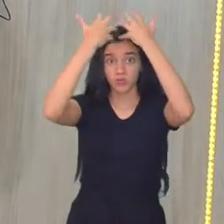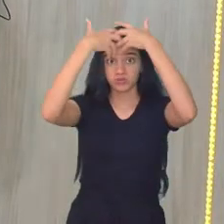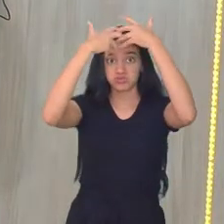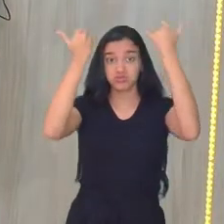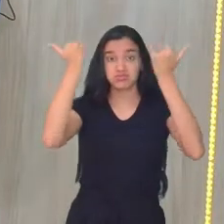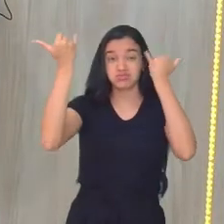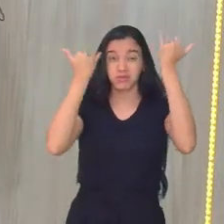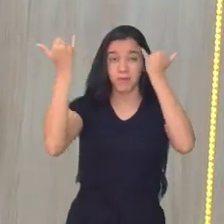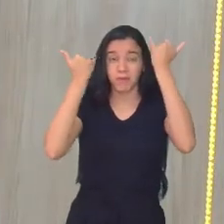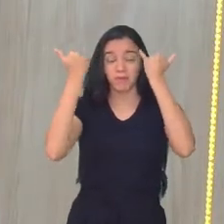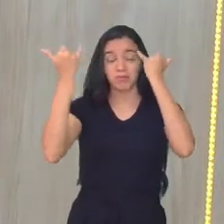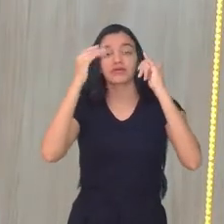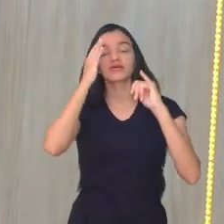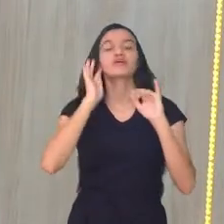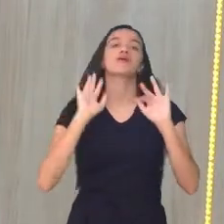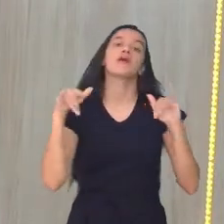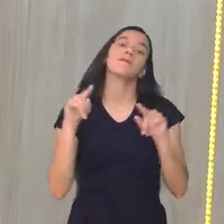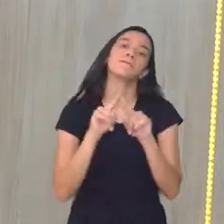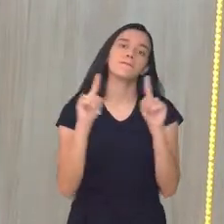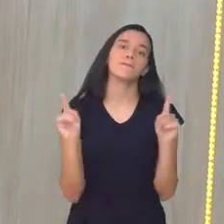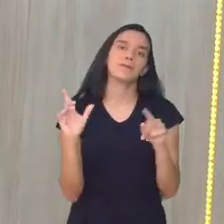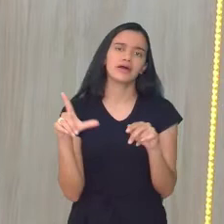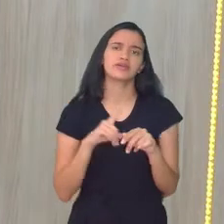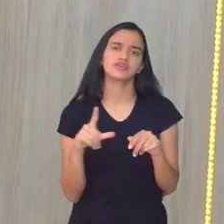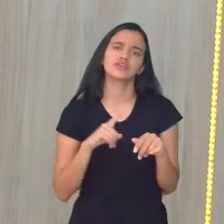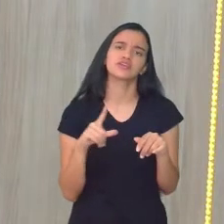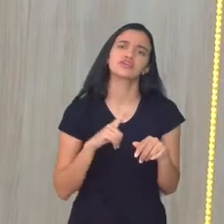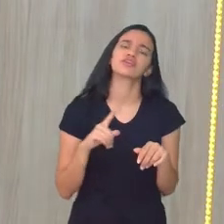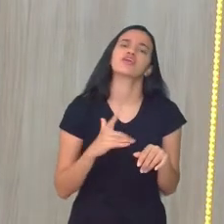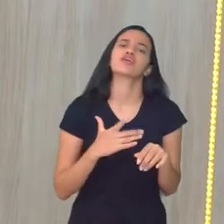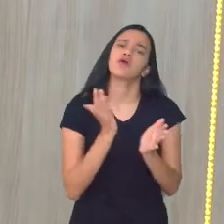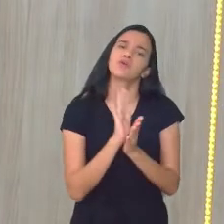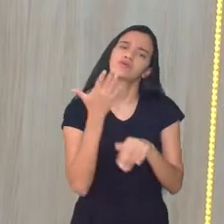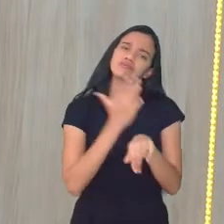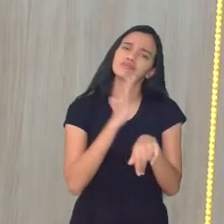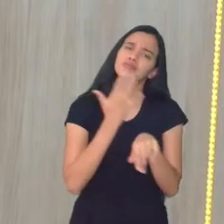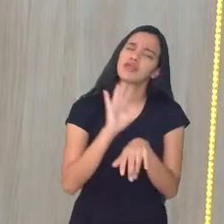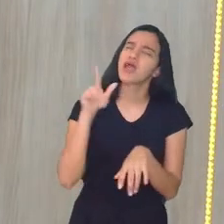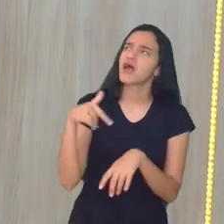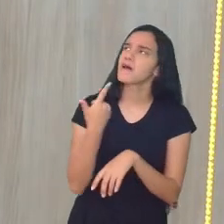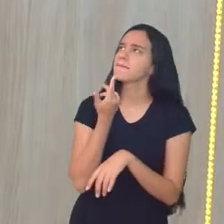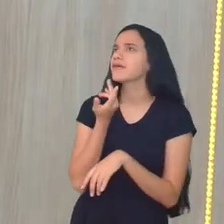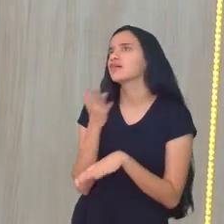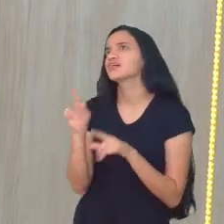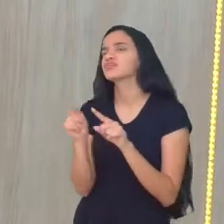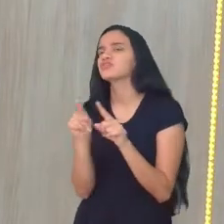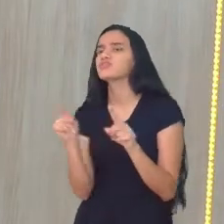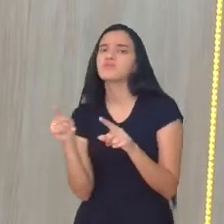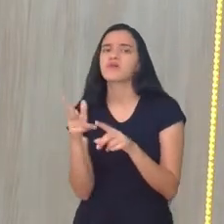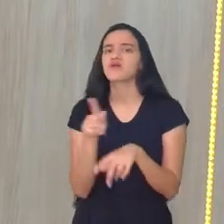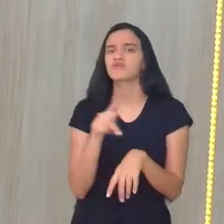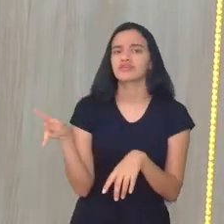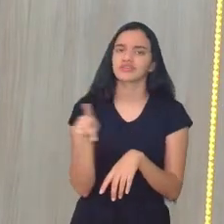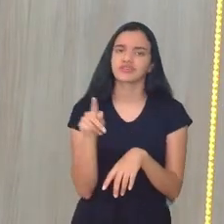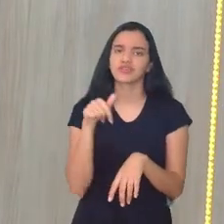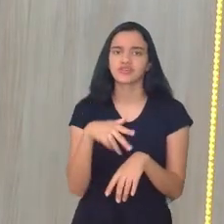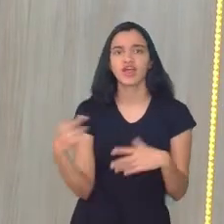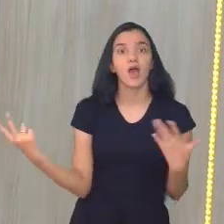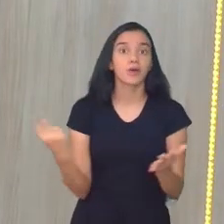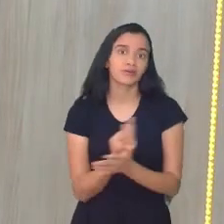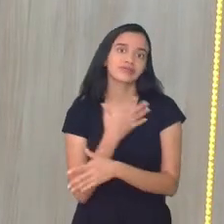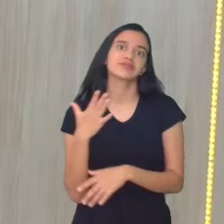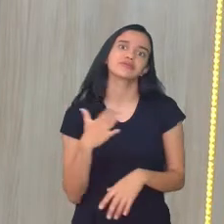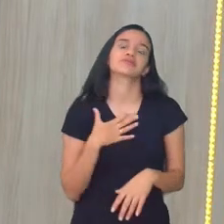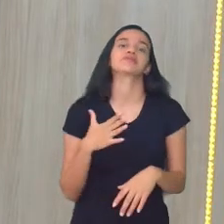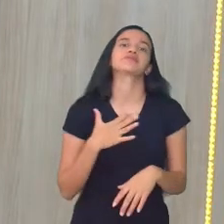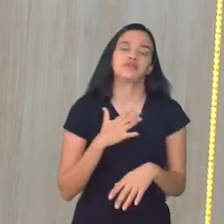nosso corpo. Mas existem algumas atividades que vocês vão dizer assim, mas professora, isso já aconteceu